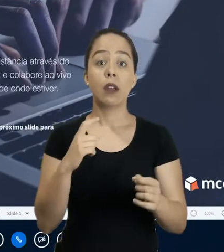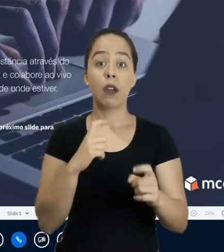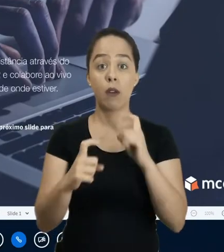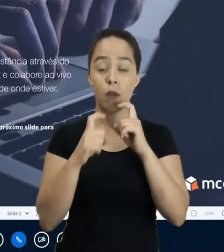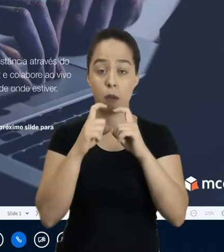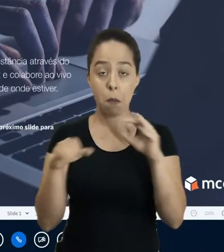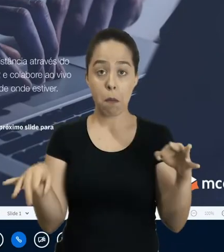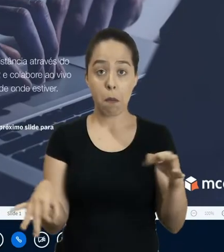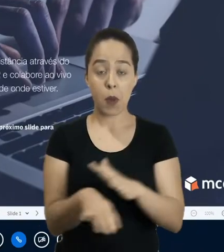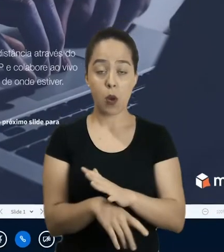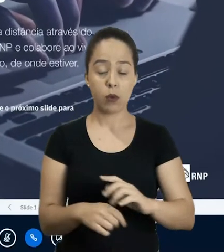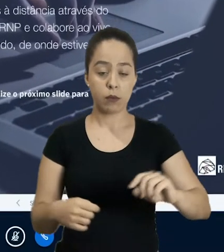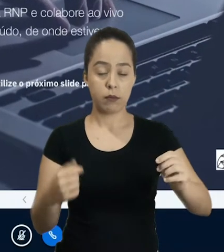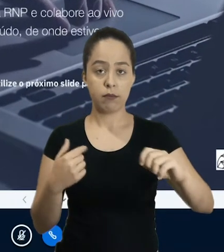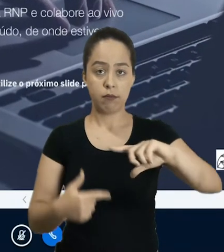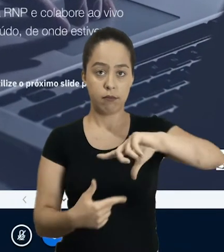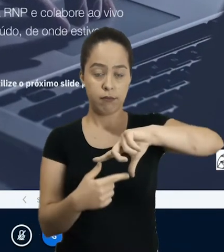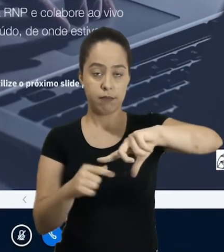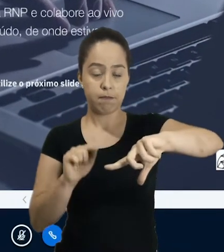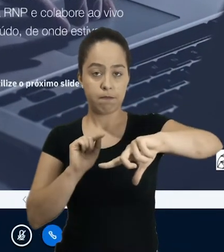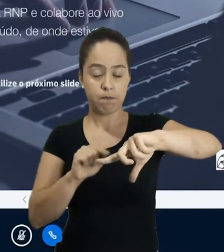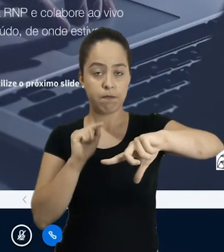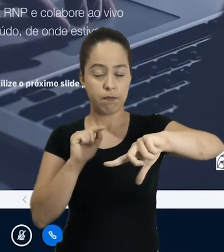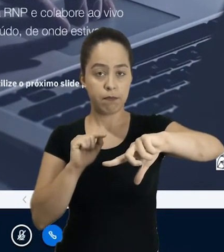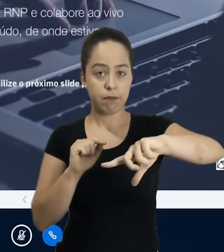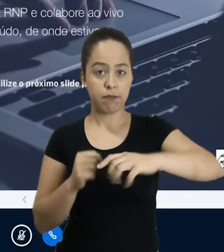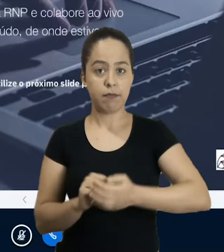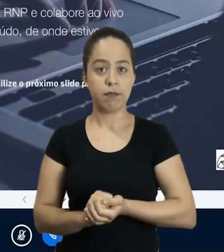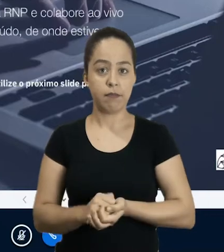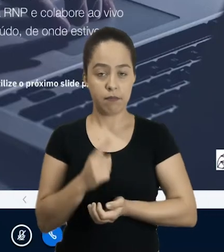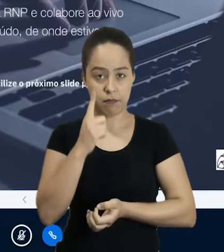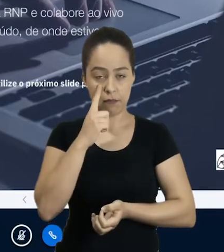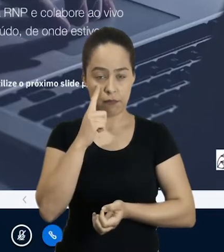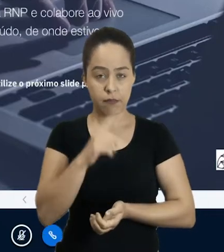Aí quando terminar tudo, você clica aqui no mais de novo,